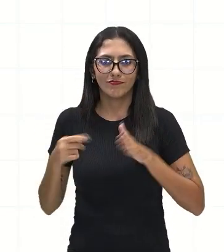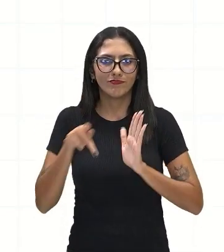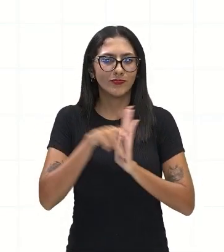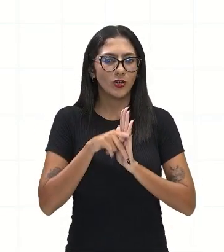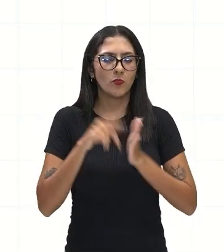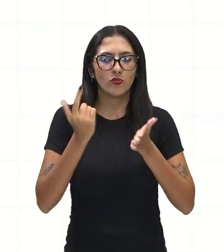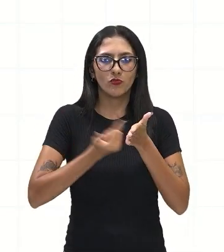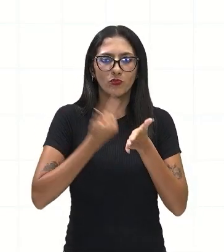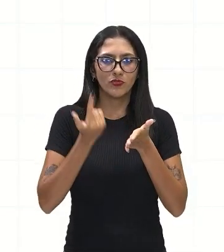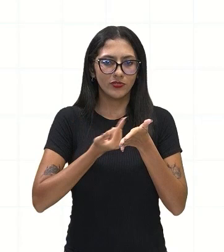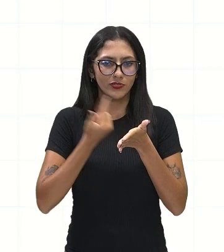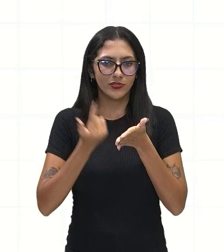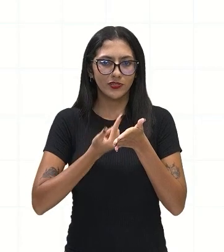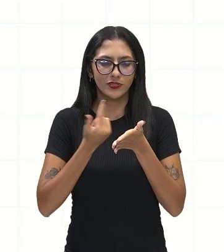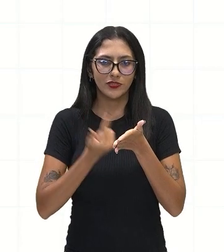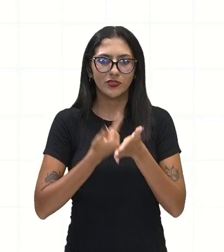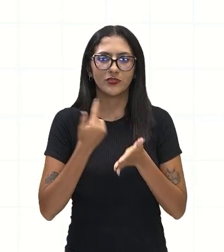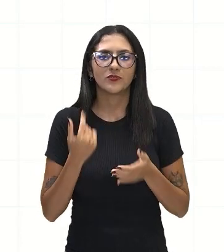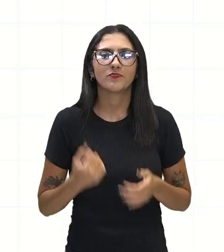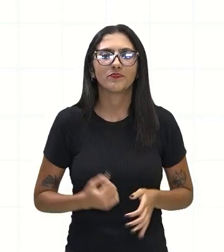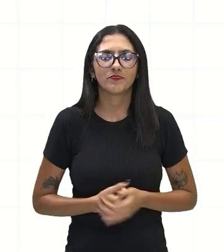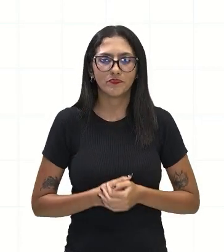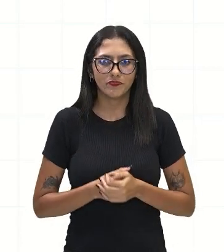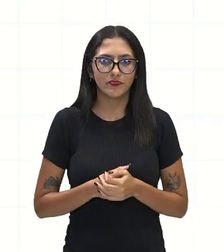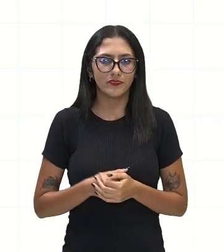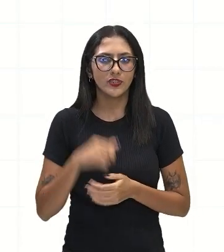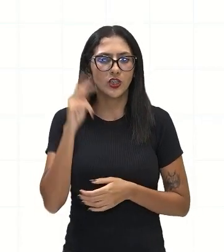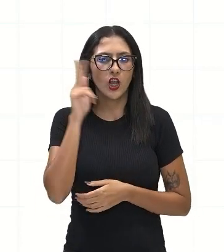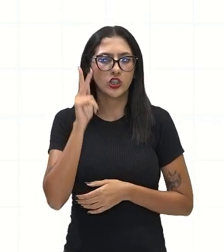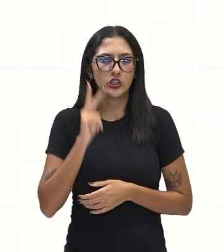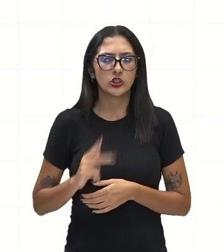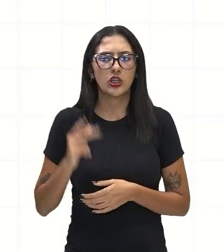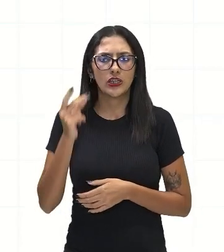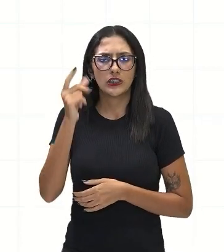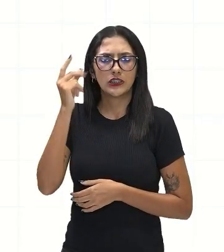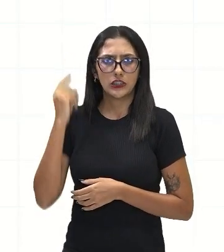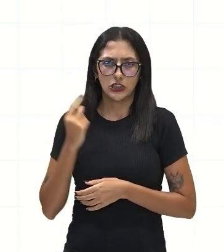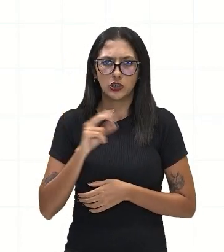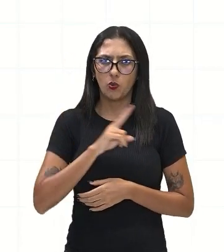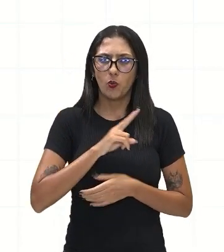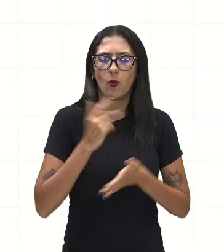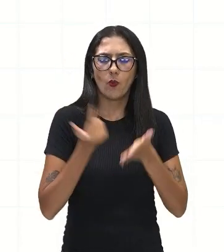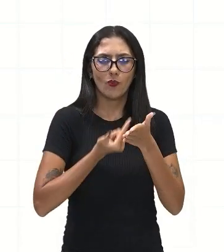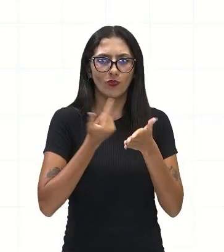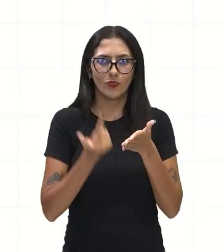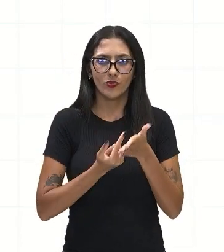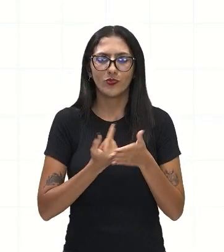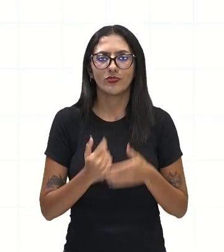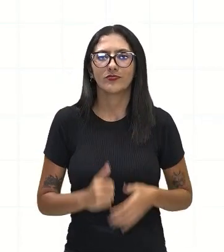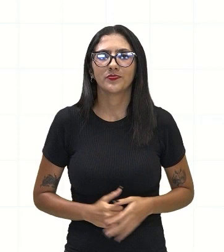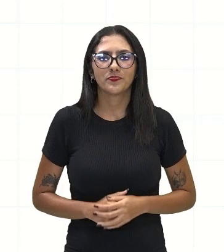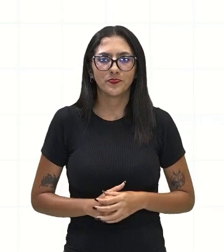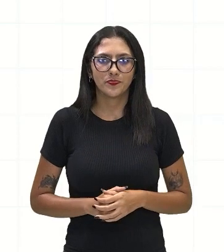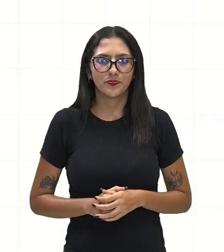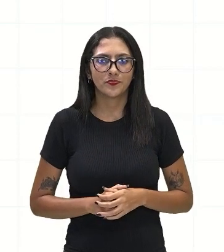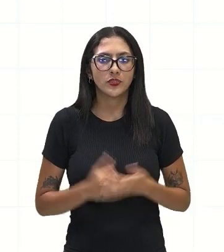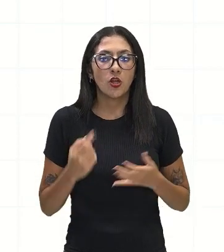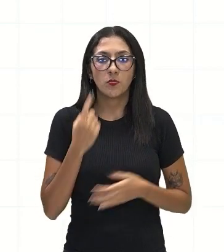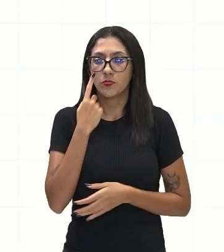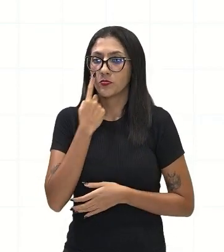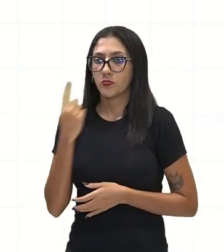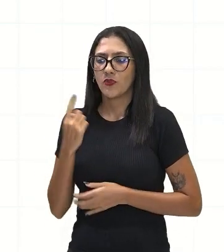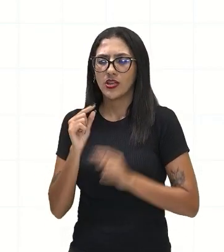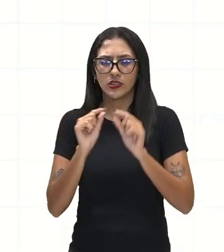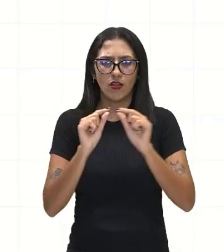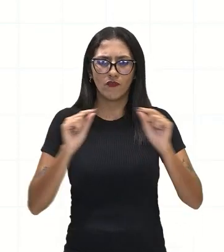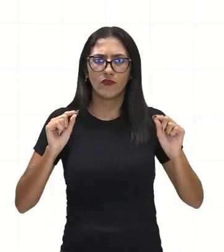e Lagartos, Histórias Modernas de Tempos Antigos, certo? Então, essa parte aqui, essa que eu